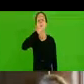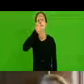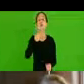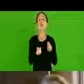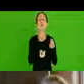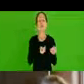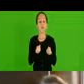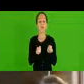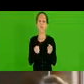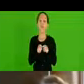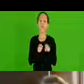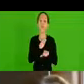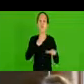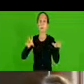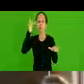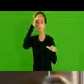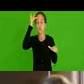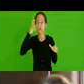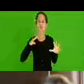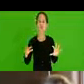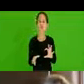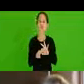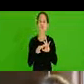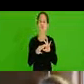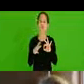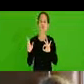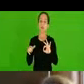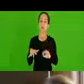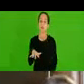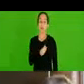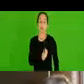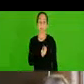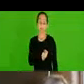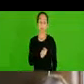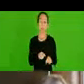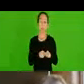sujeitos no seu próprio contexto, de fala, de vida, etc. Pode passar?